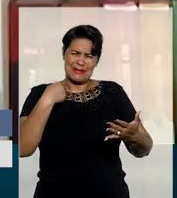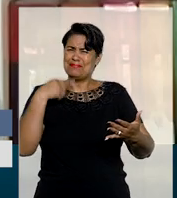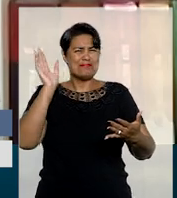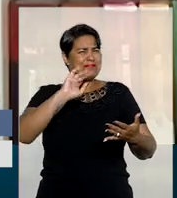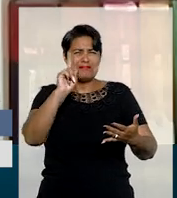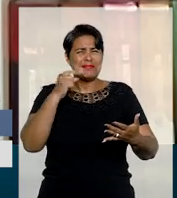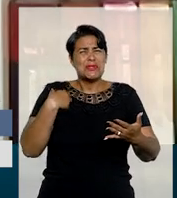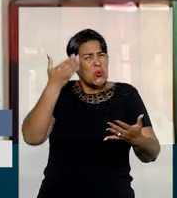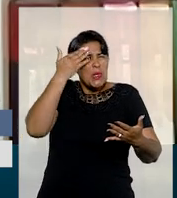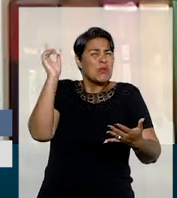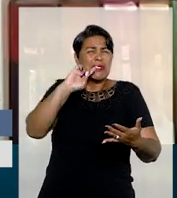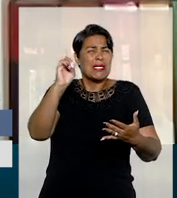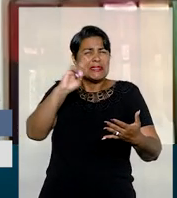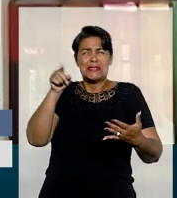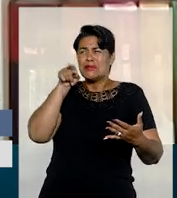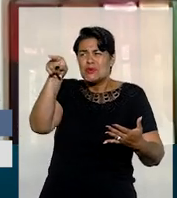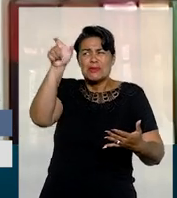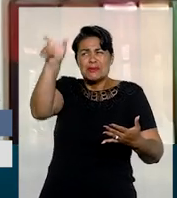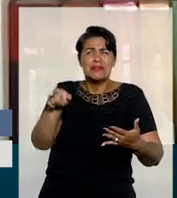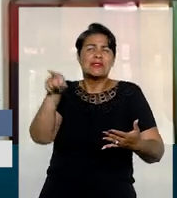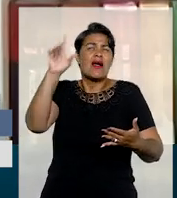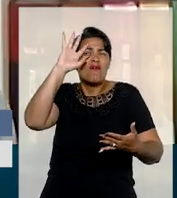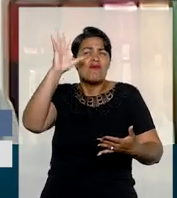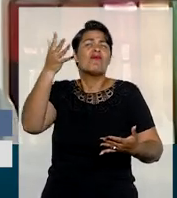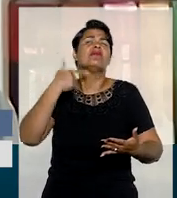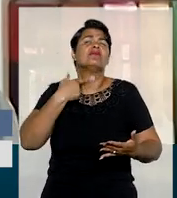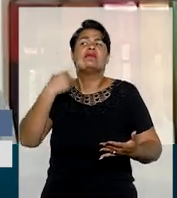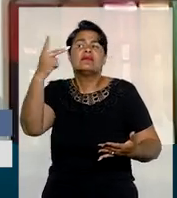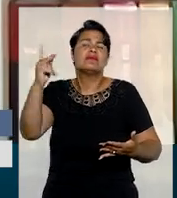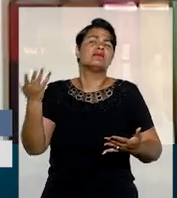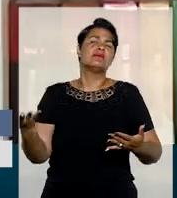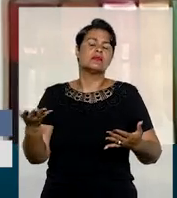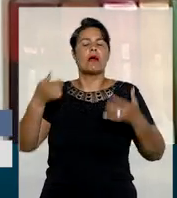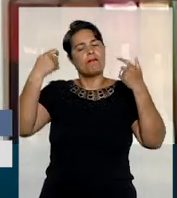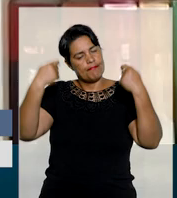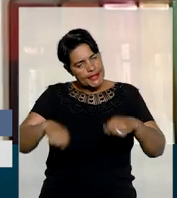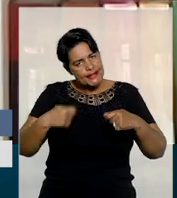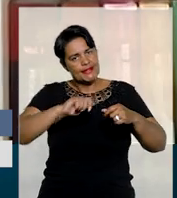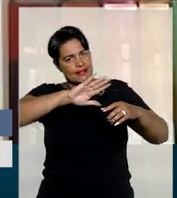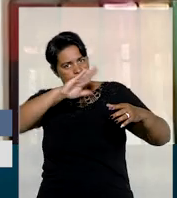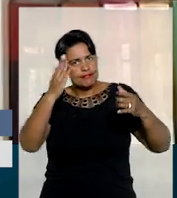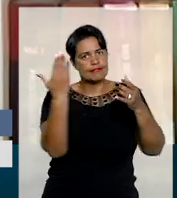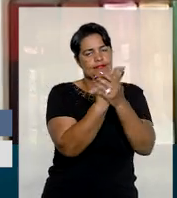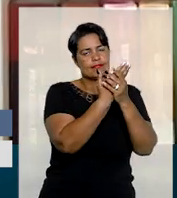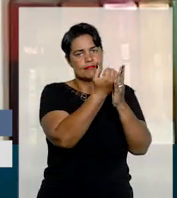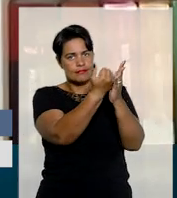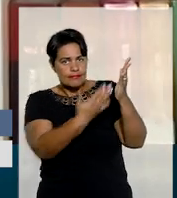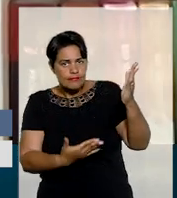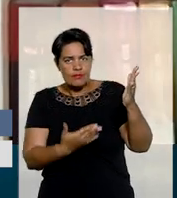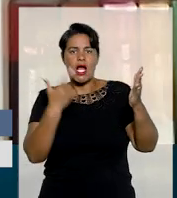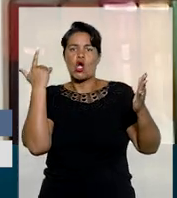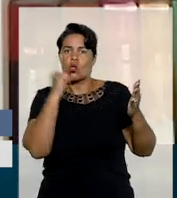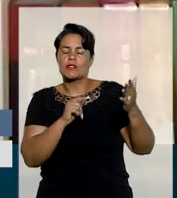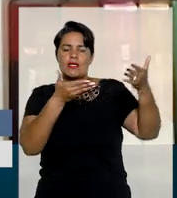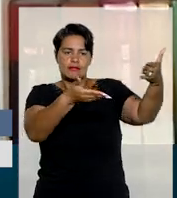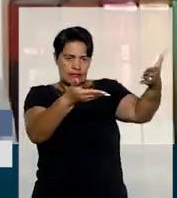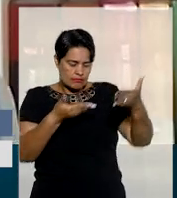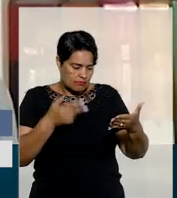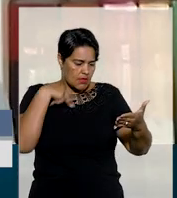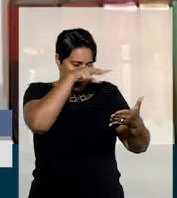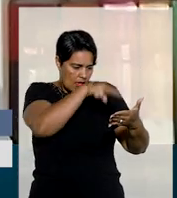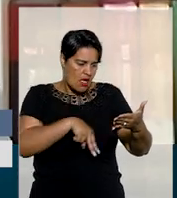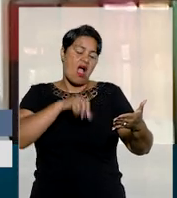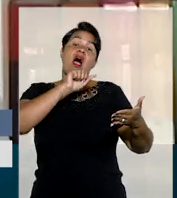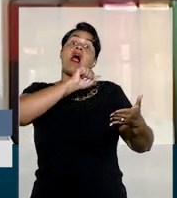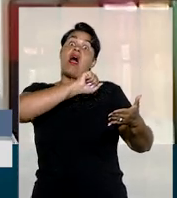identificar exatamente qual é o sentido do texto. E aí há necessidade desse recurso para que ele aperfeiçoe a decisão e torne essa